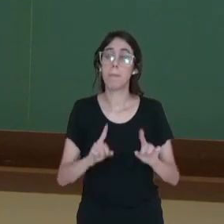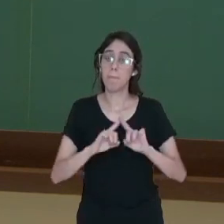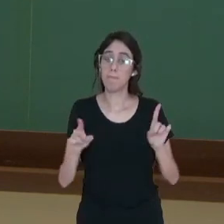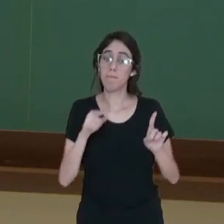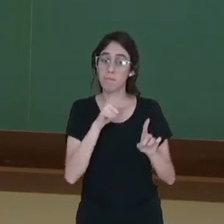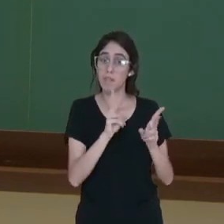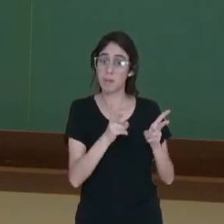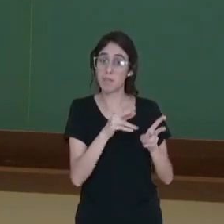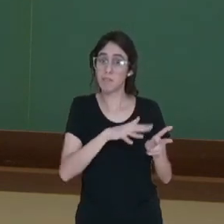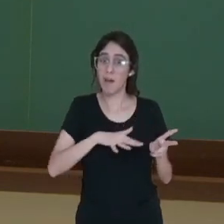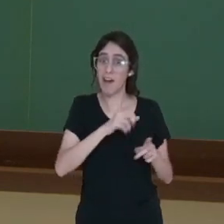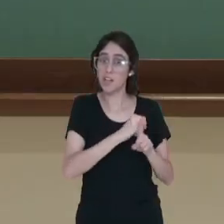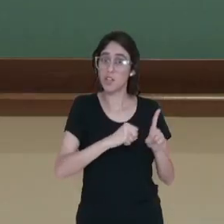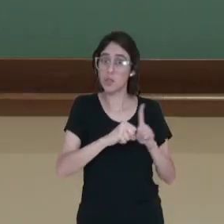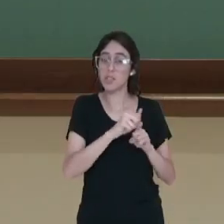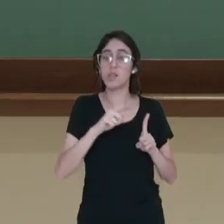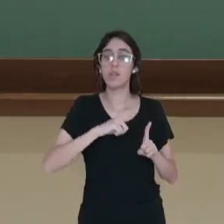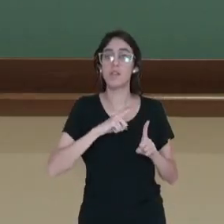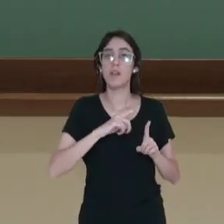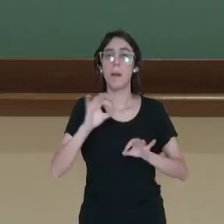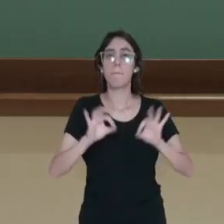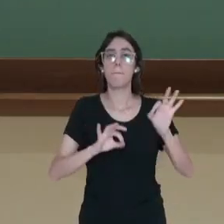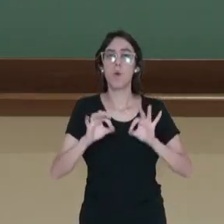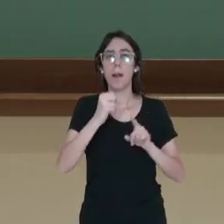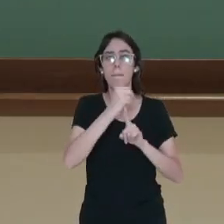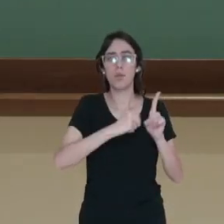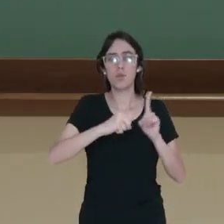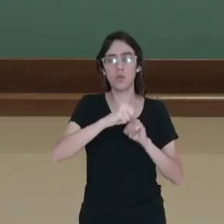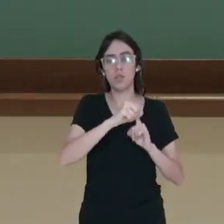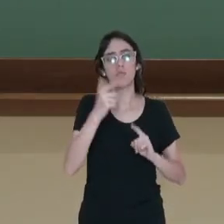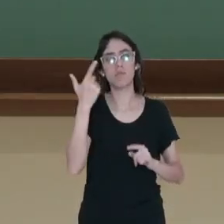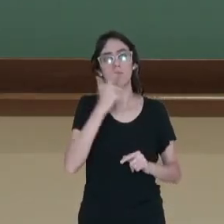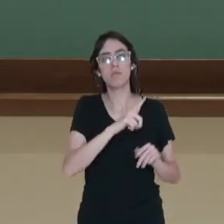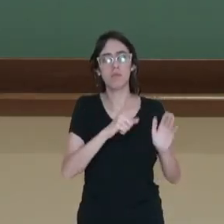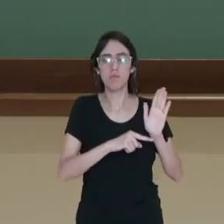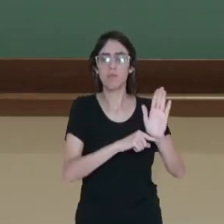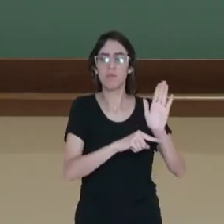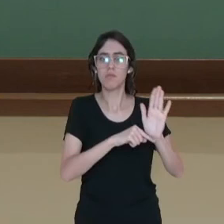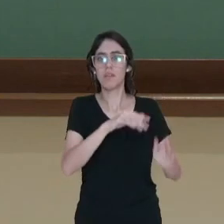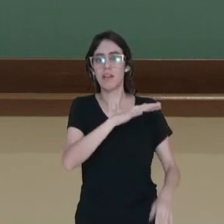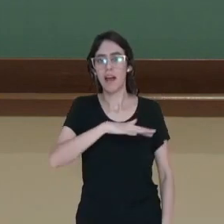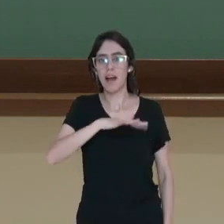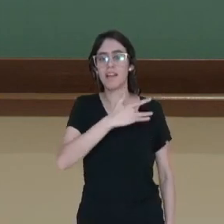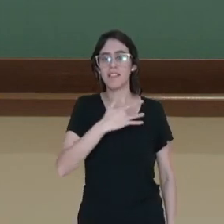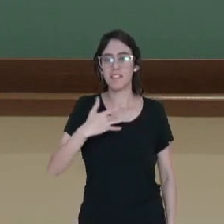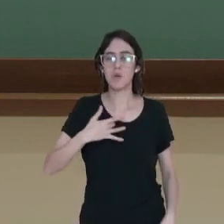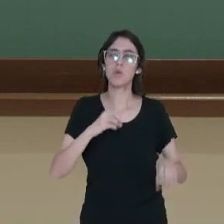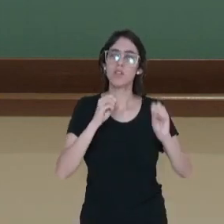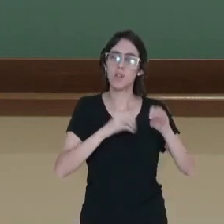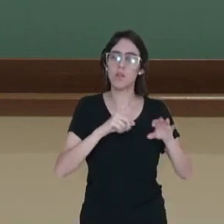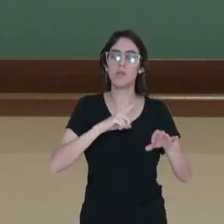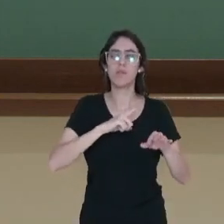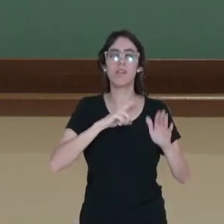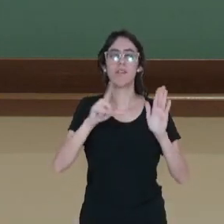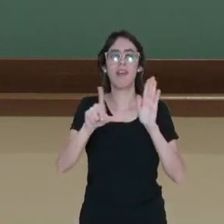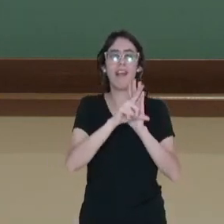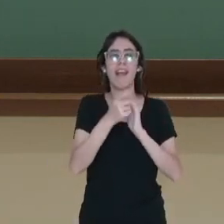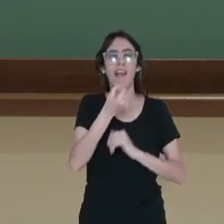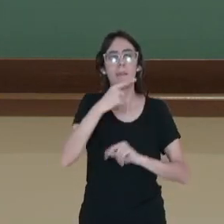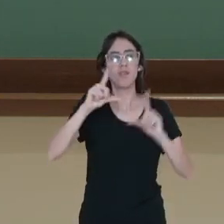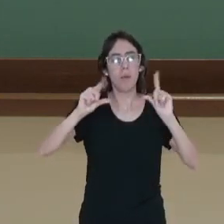área social, os programas sociais tiveram destaque nas áreas de saúde e educação, lei dos genéricos, combate à